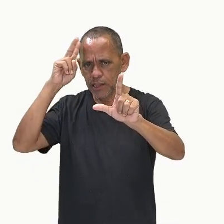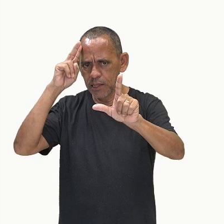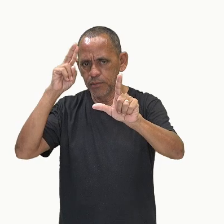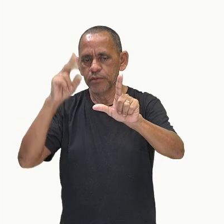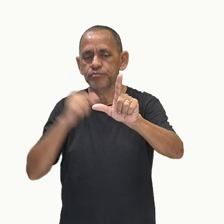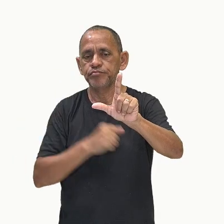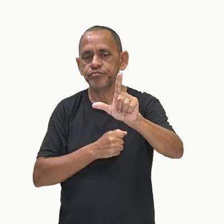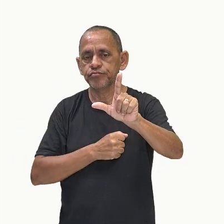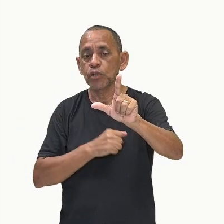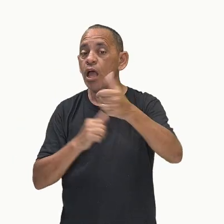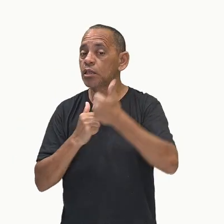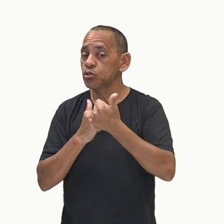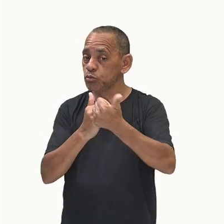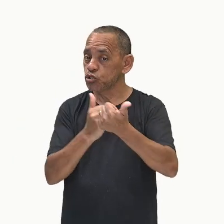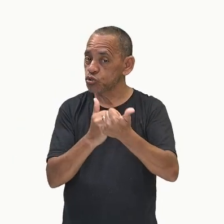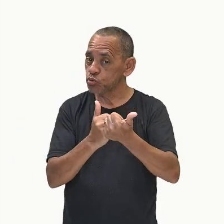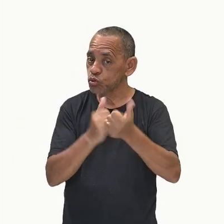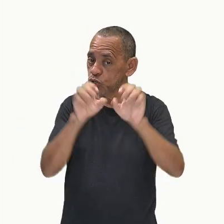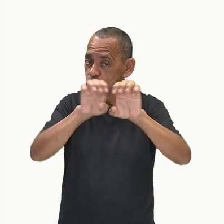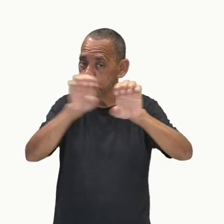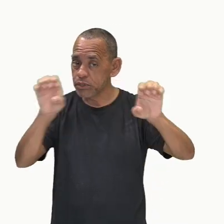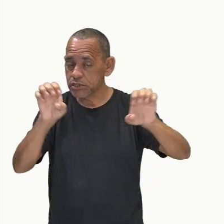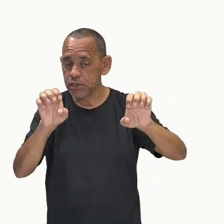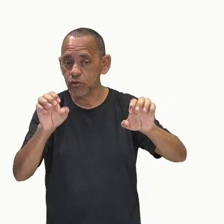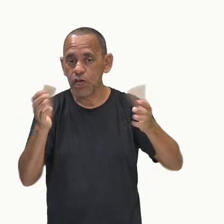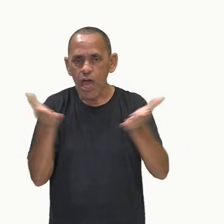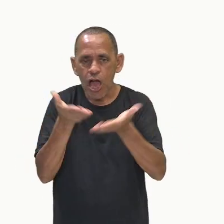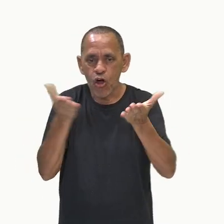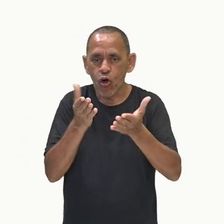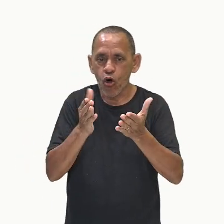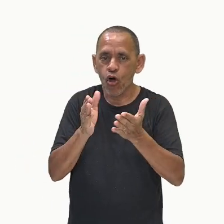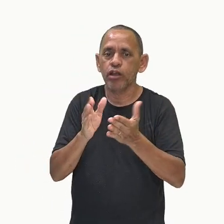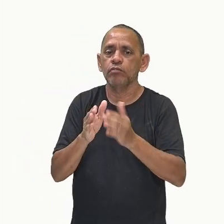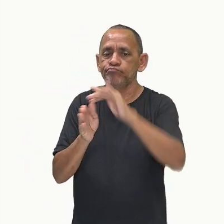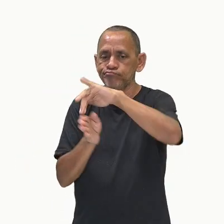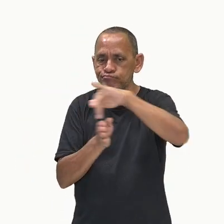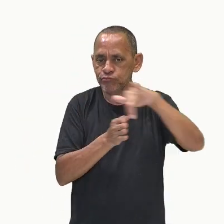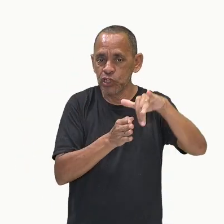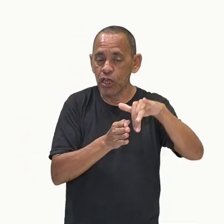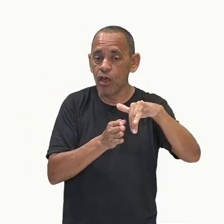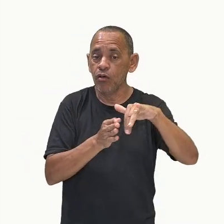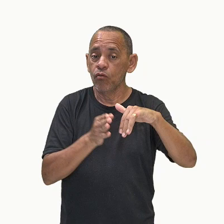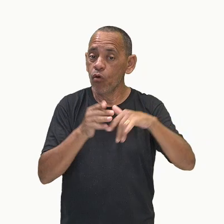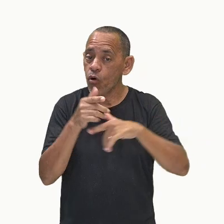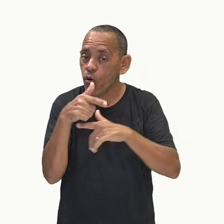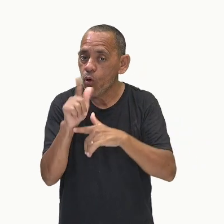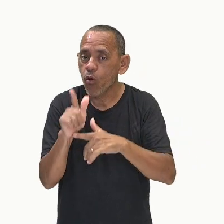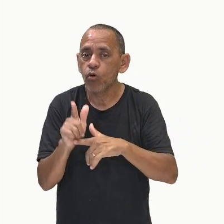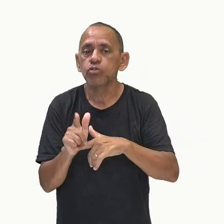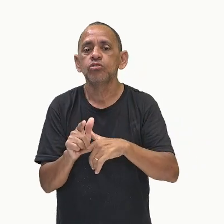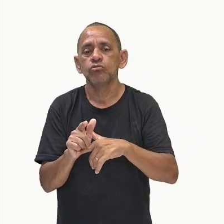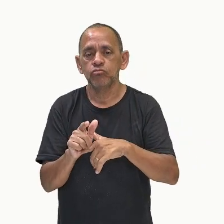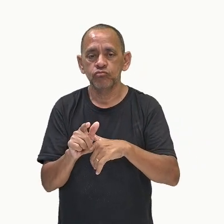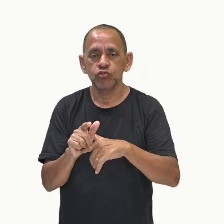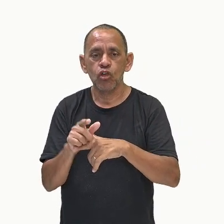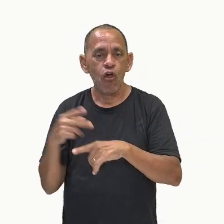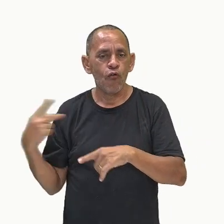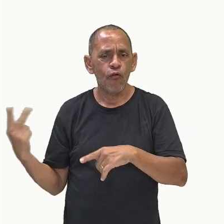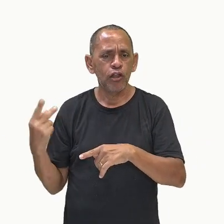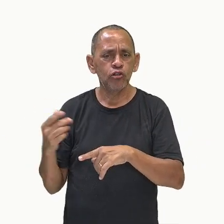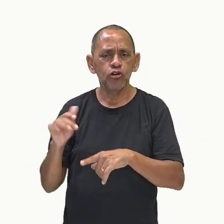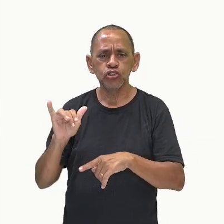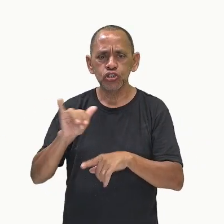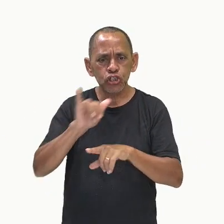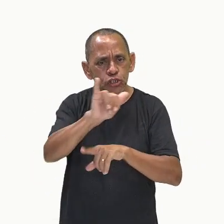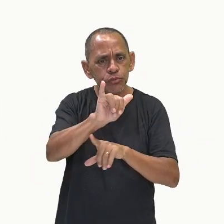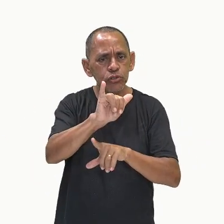quadrado. Usando a mesma linha de raciocínio, agora vamos trabalhar com as ordenadas, que são os valores de y. Nós vamos